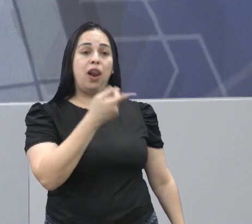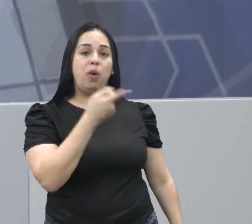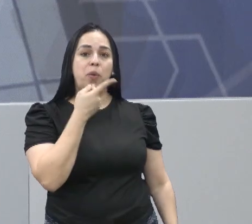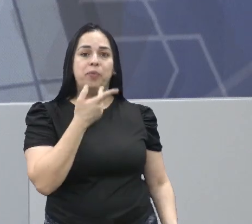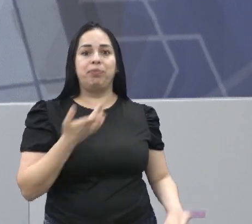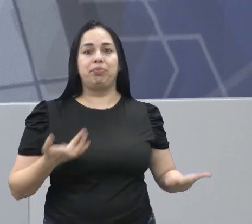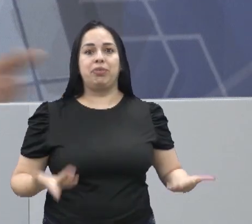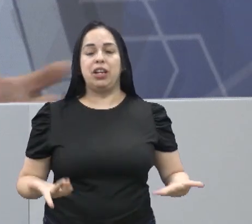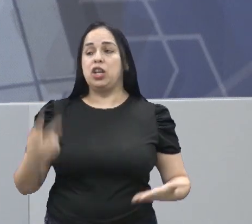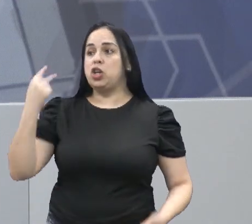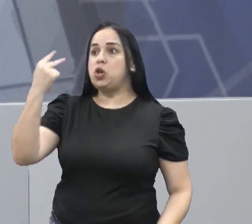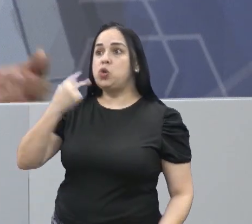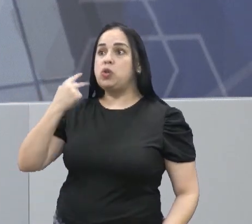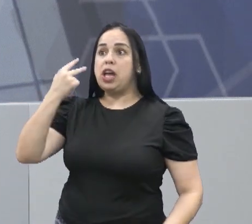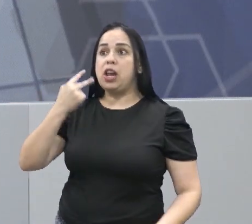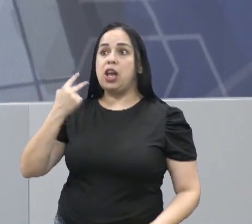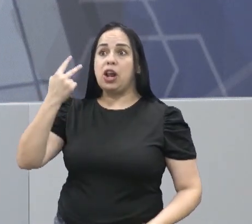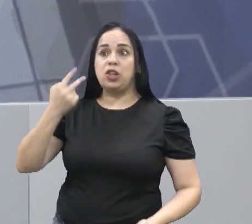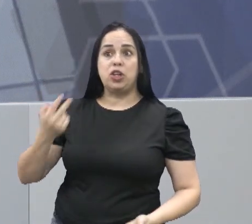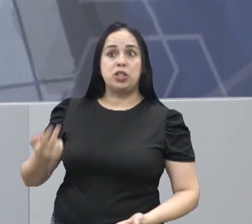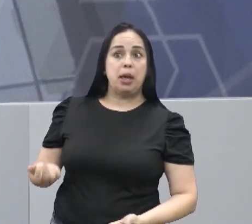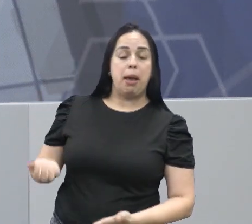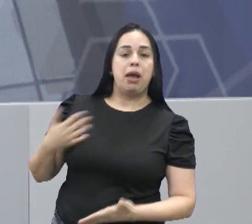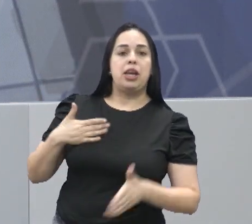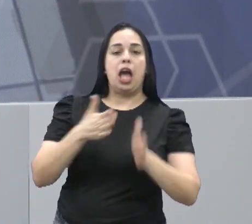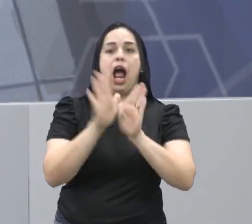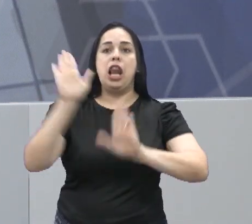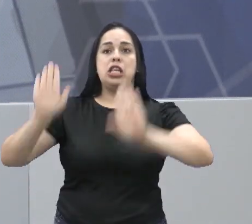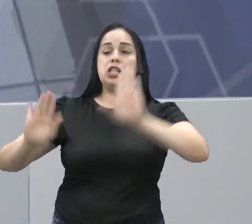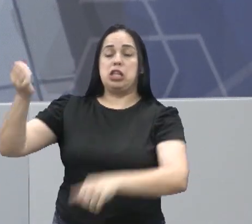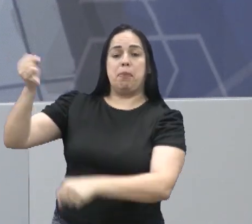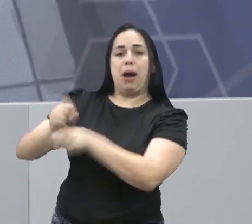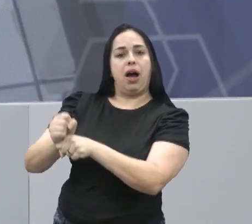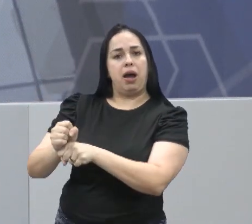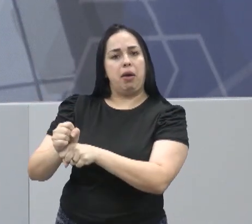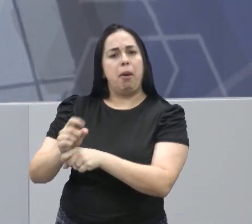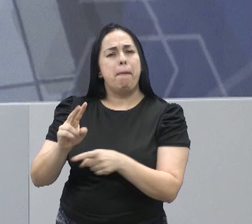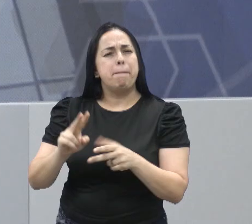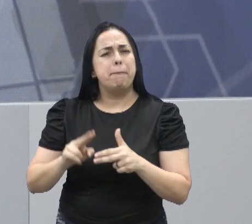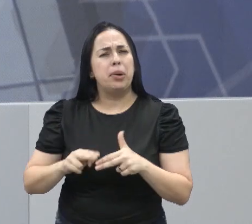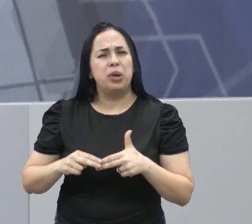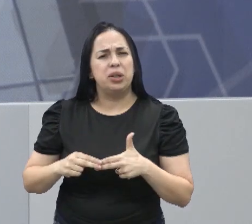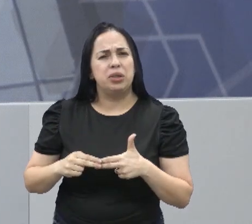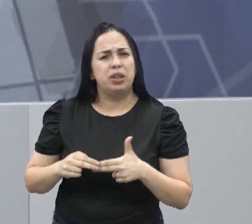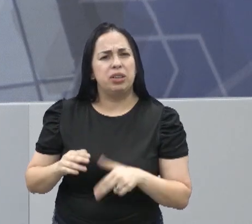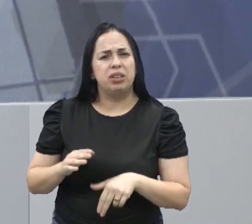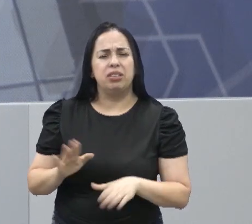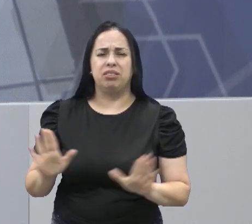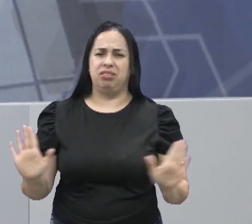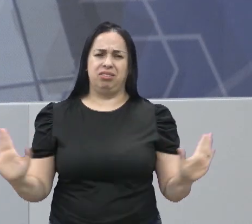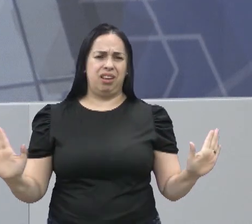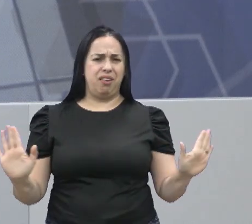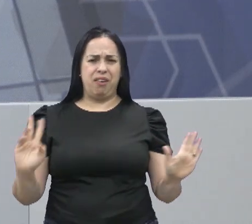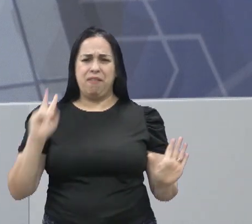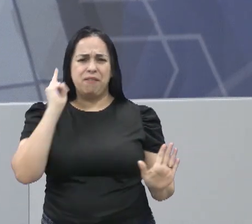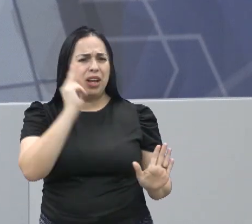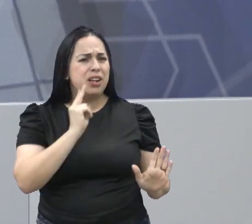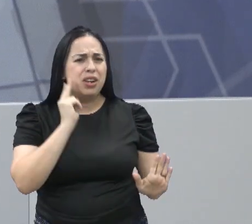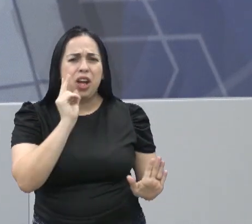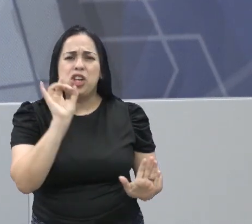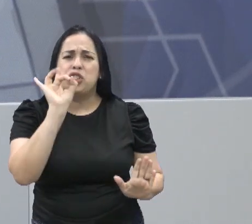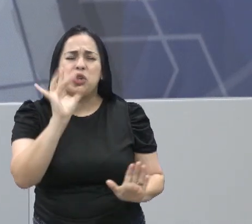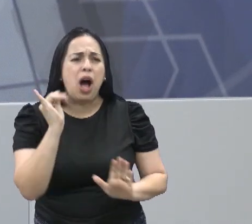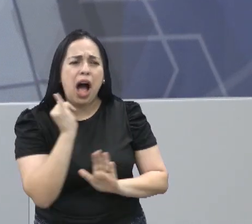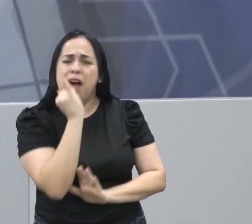os vereadores que barraram a licitação, né, por isso que não fez os vereadores apenas informou o Tribunal